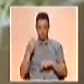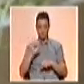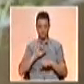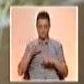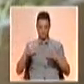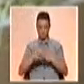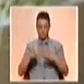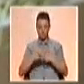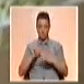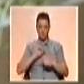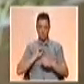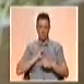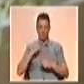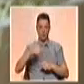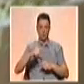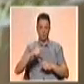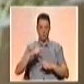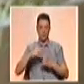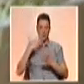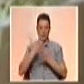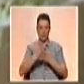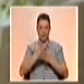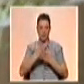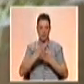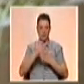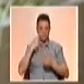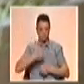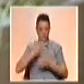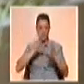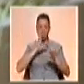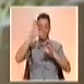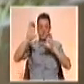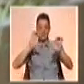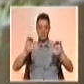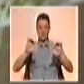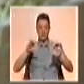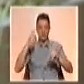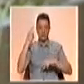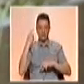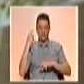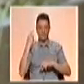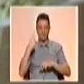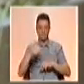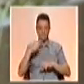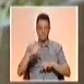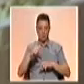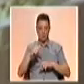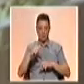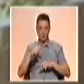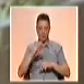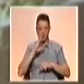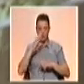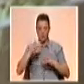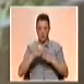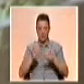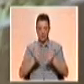equipas humanitárias da AMI têm que lidar em permanência nestes países tem a ver com exatamente a questão da